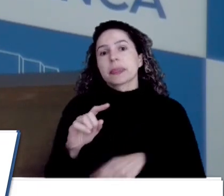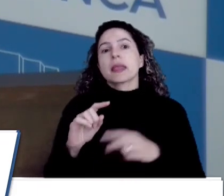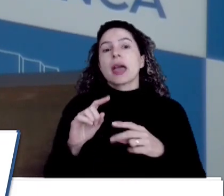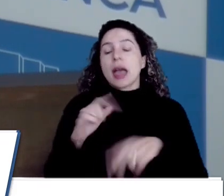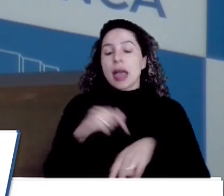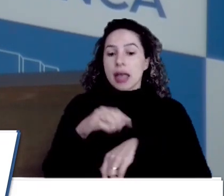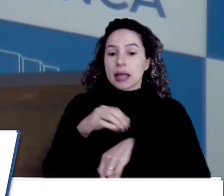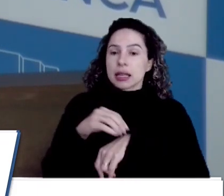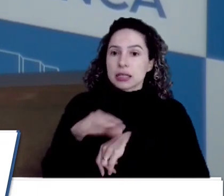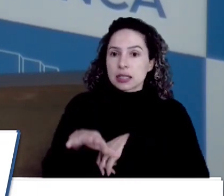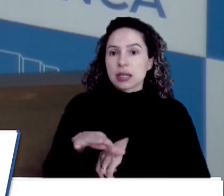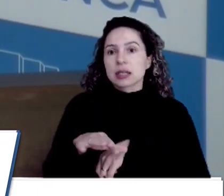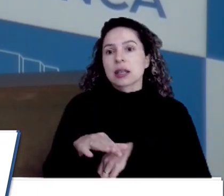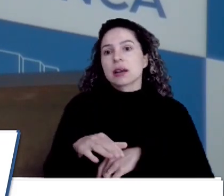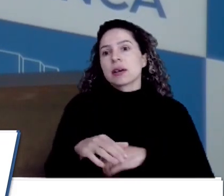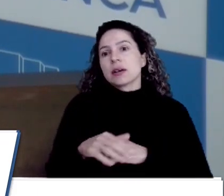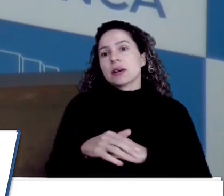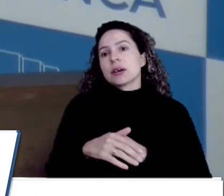indicação